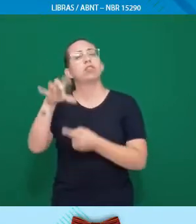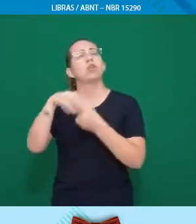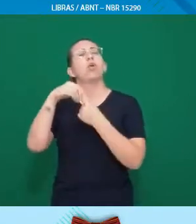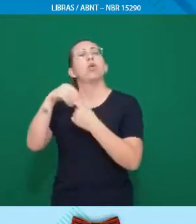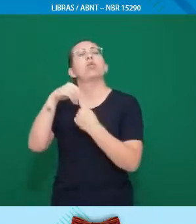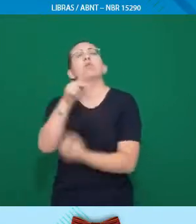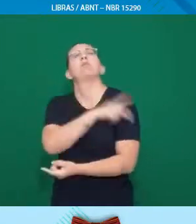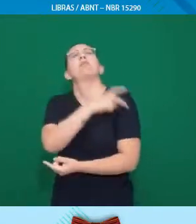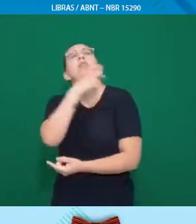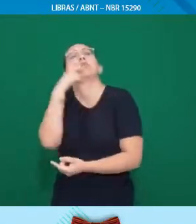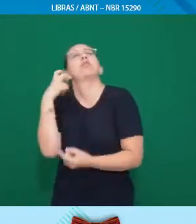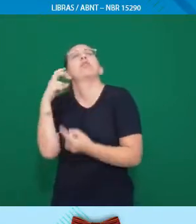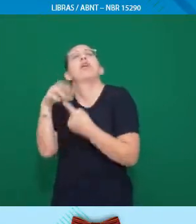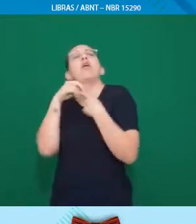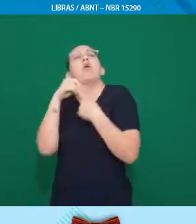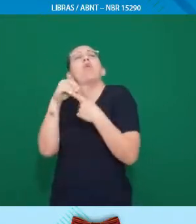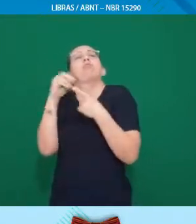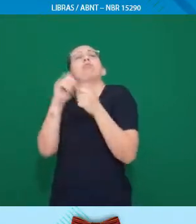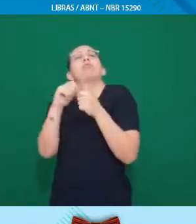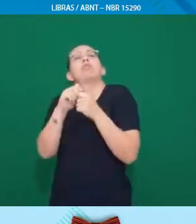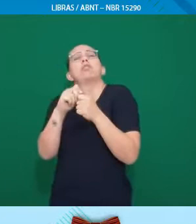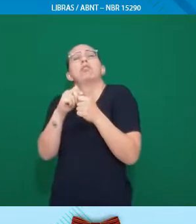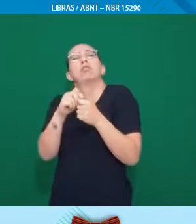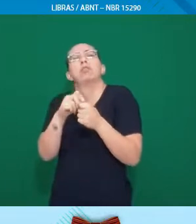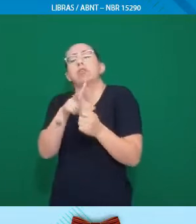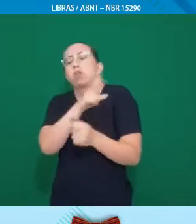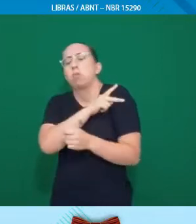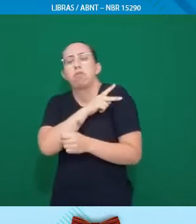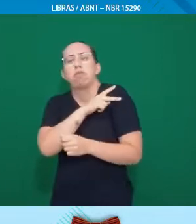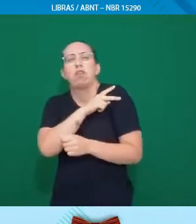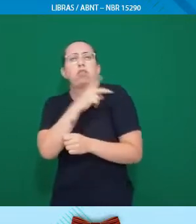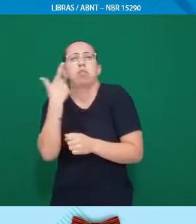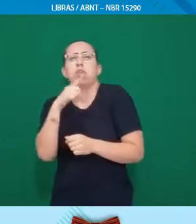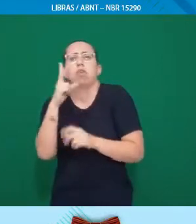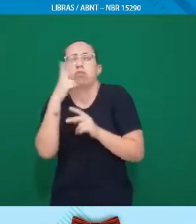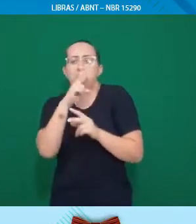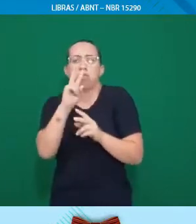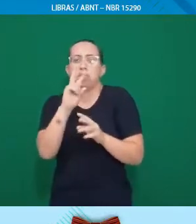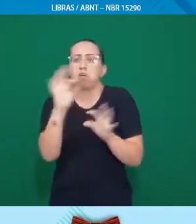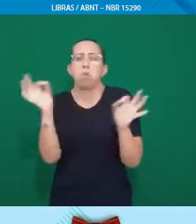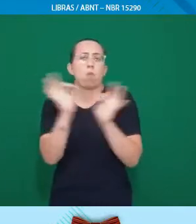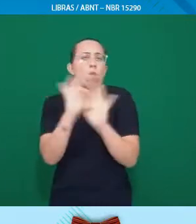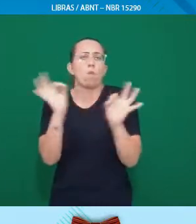as coisas que os outros prefeitos não tiveram a visão que ele tem